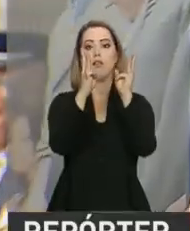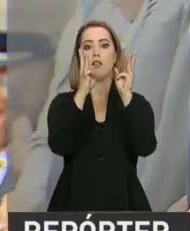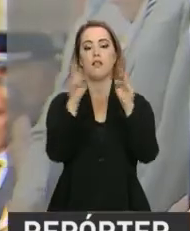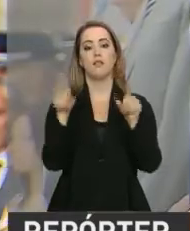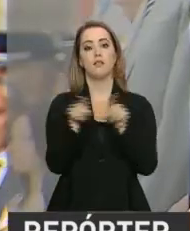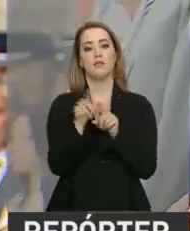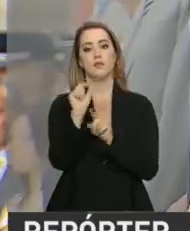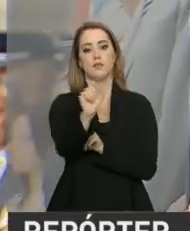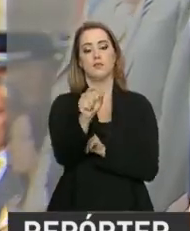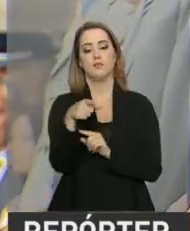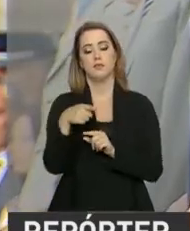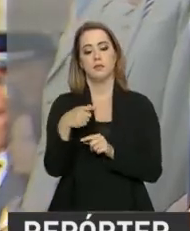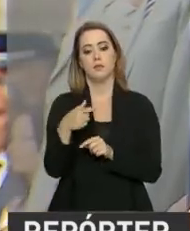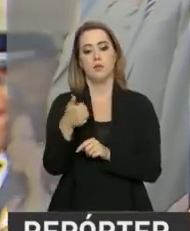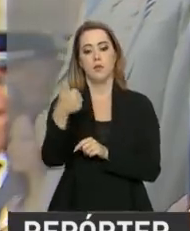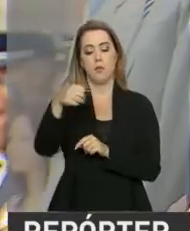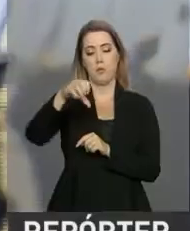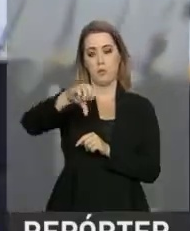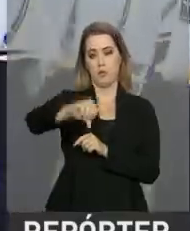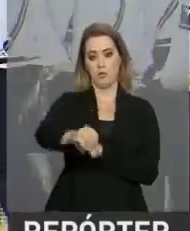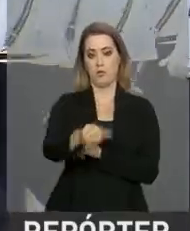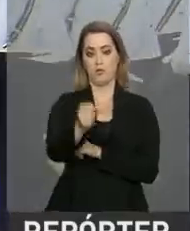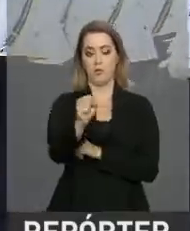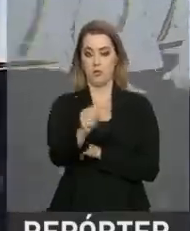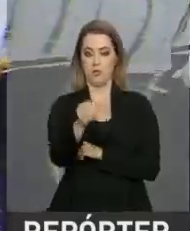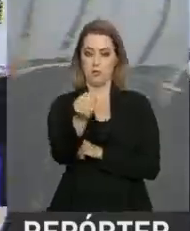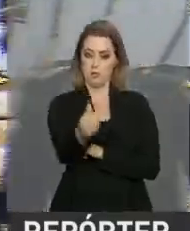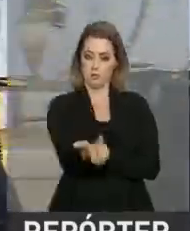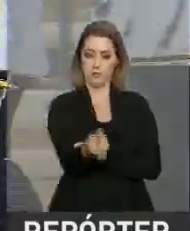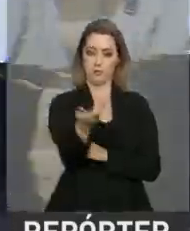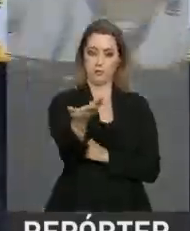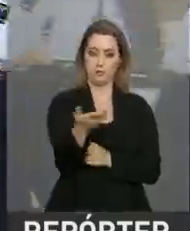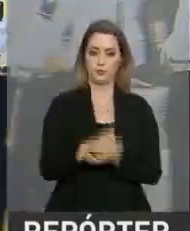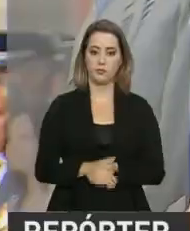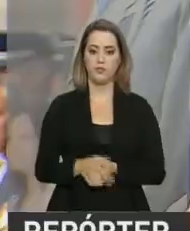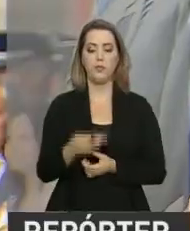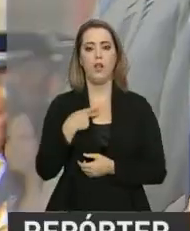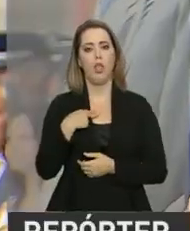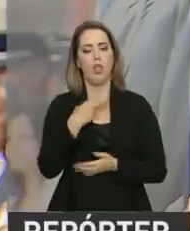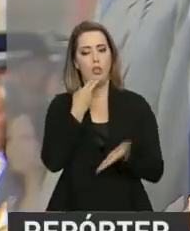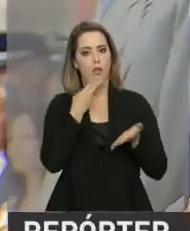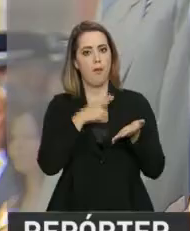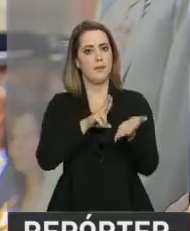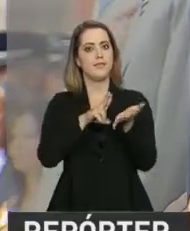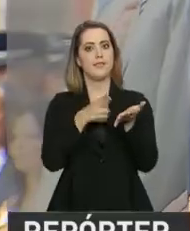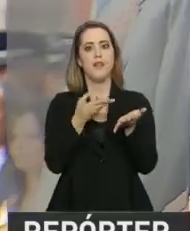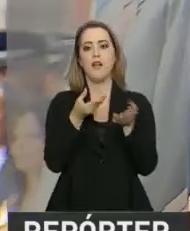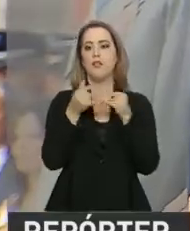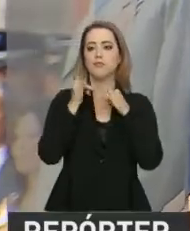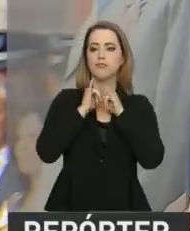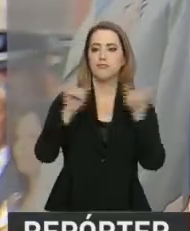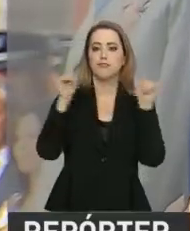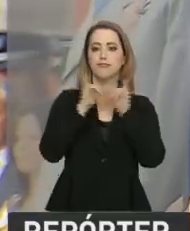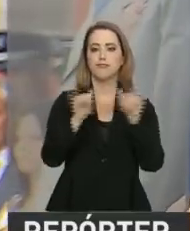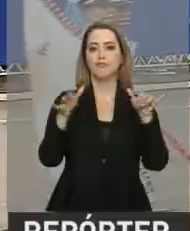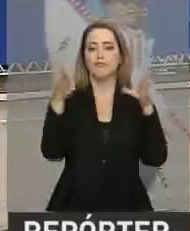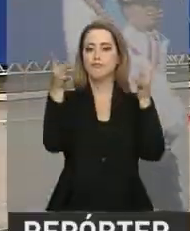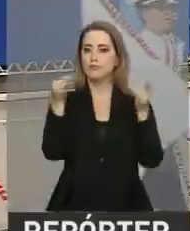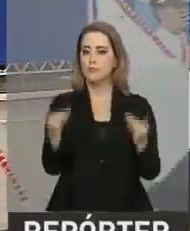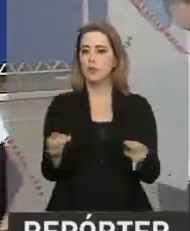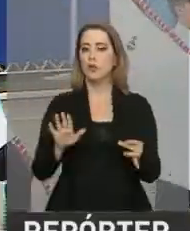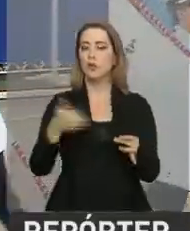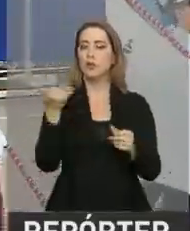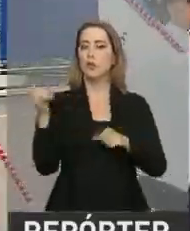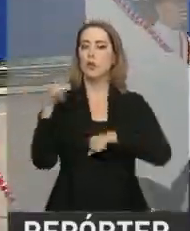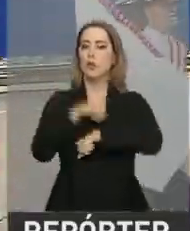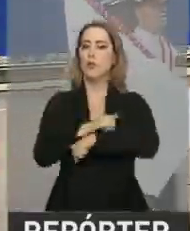mensagem do presidente michel temer foi lida pelo cerimonial durante a solenidade ele destacou o papel da força aérea na segurança nacional